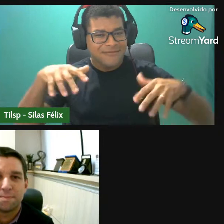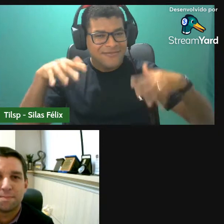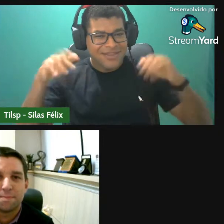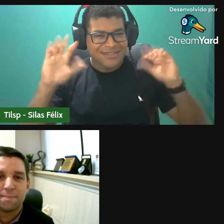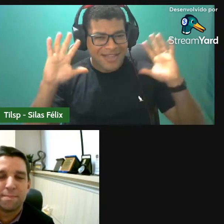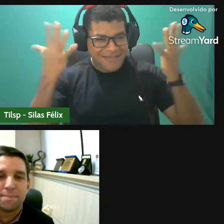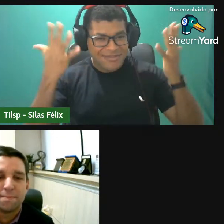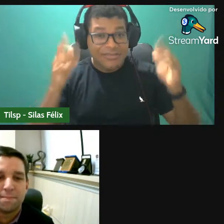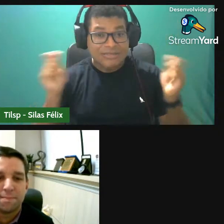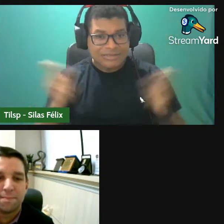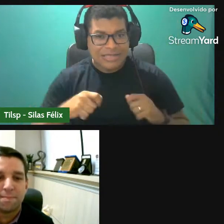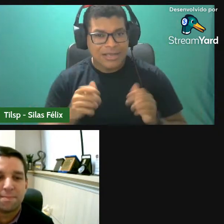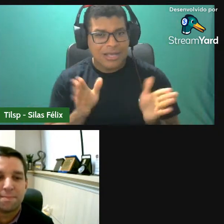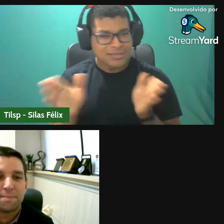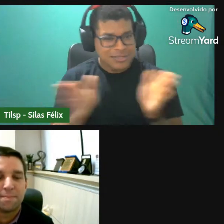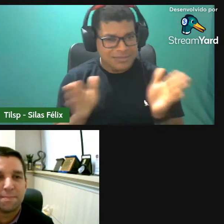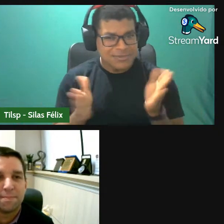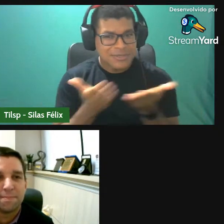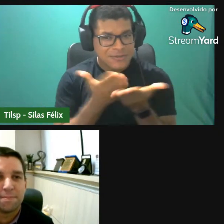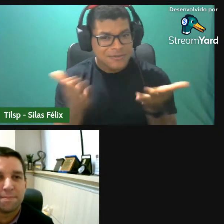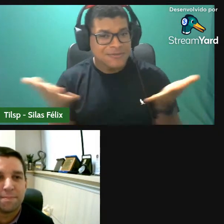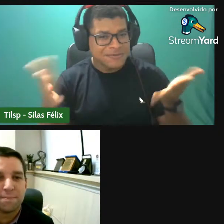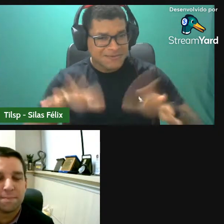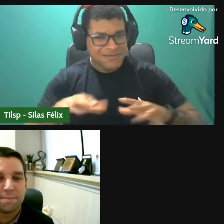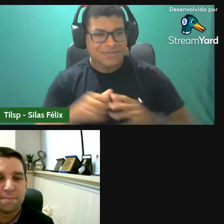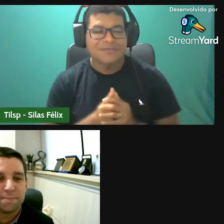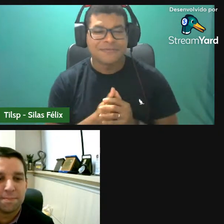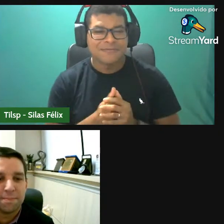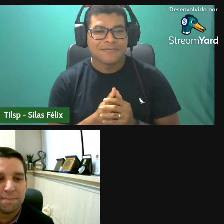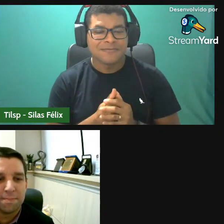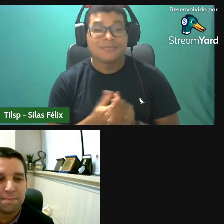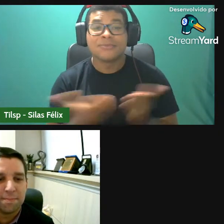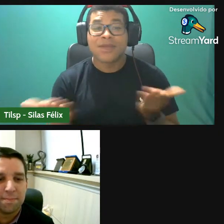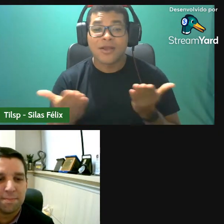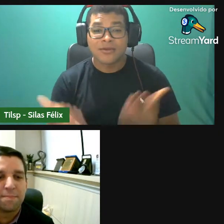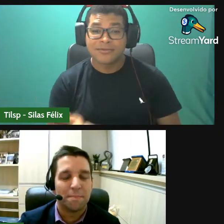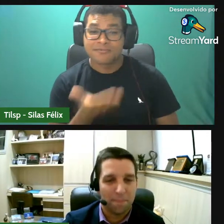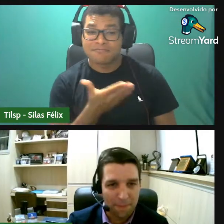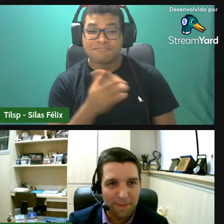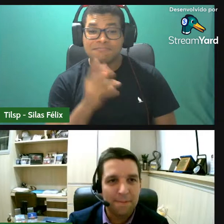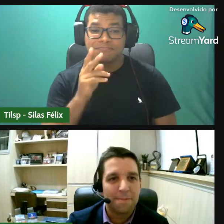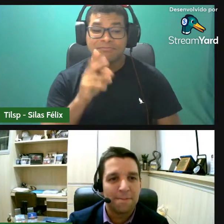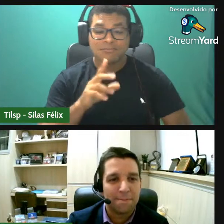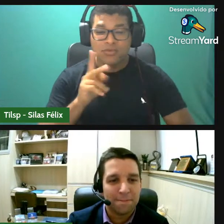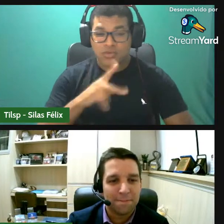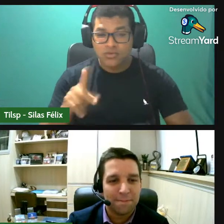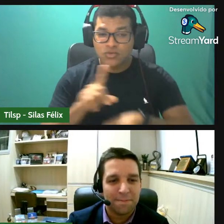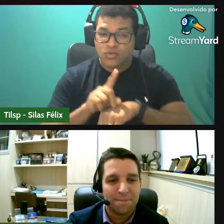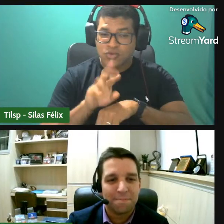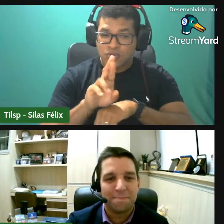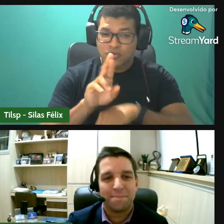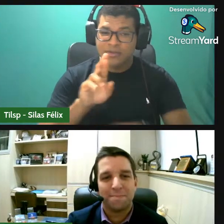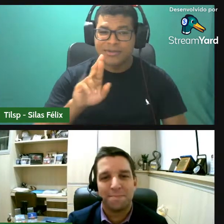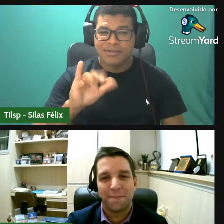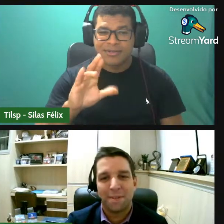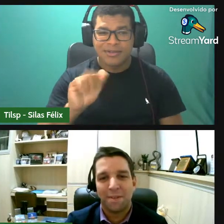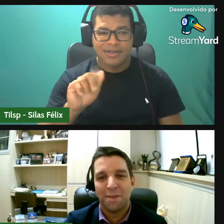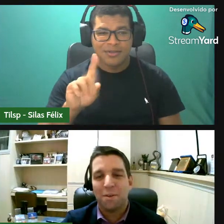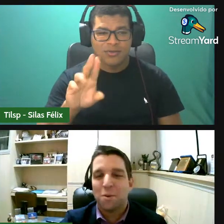mais inclusivo. Então, agora passo a palavra para você, doutor Ricardo. Fique à vontade.